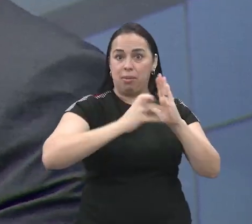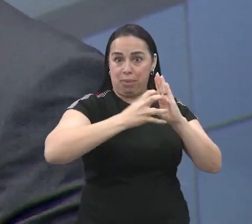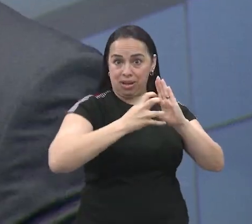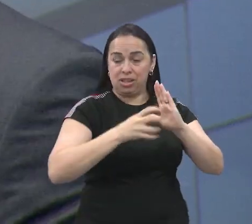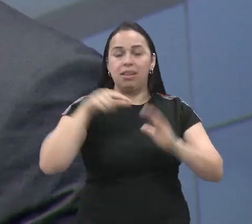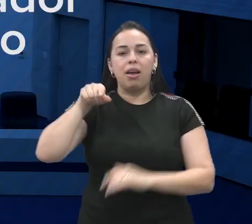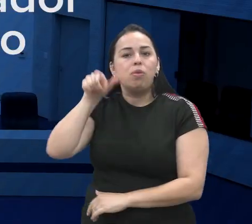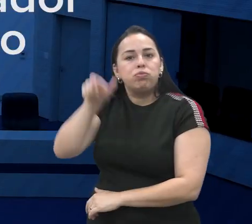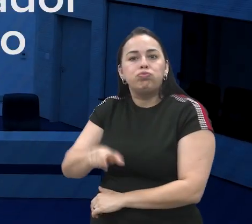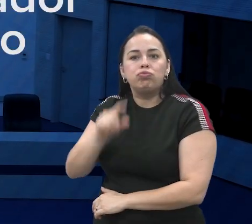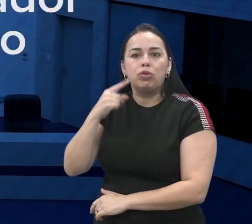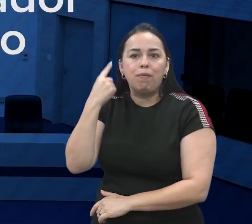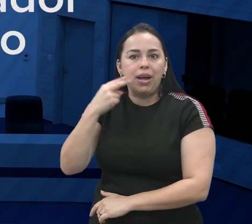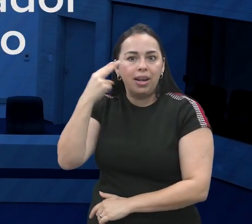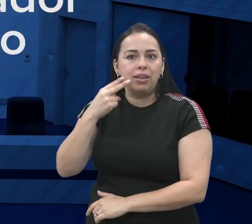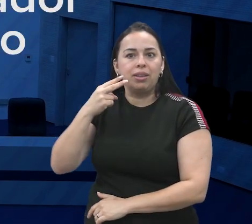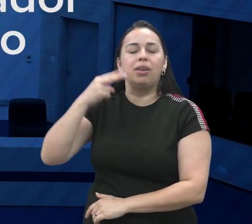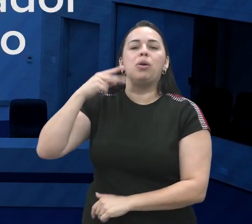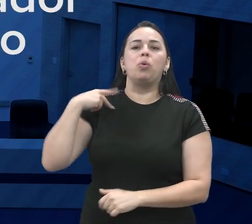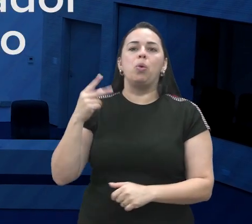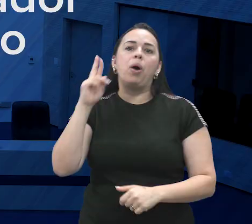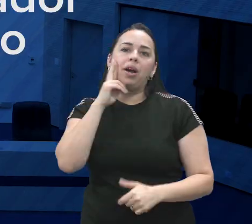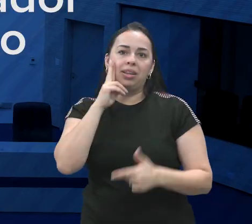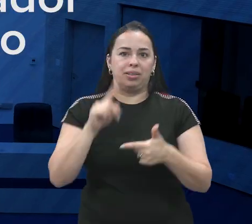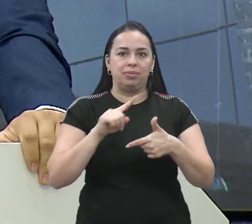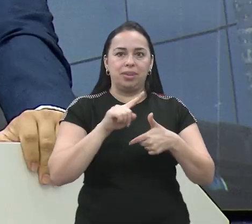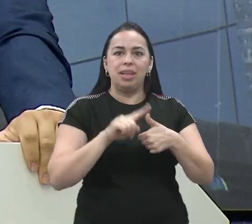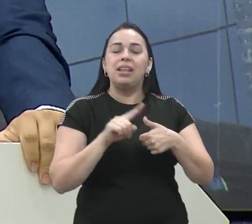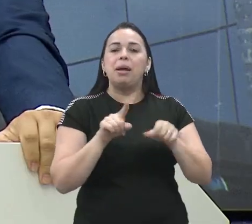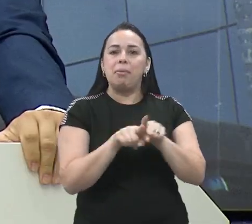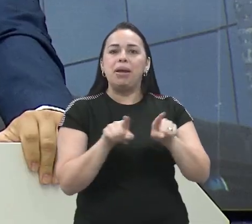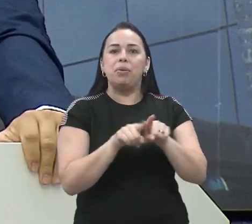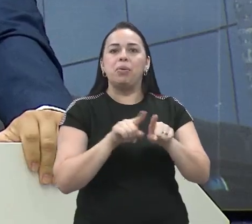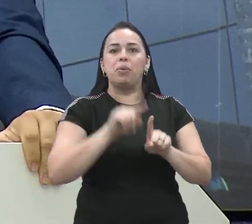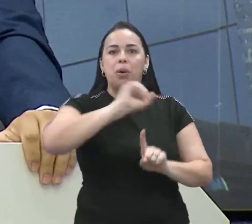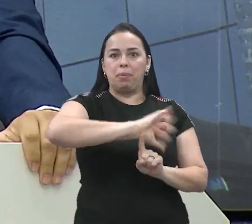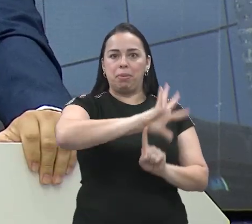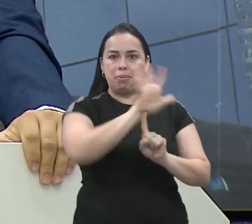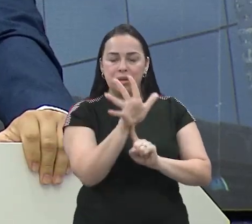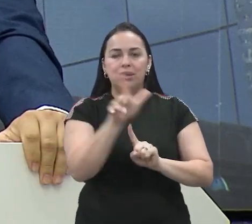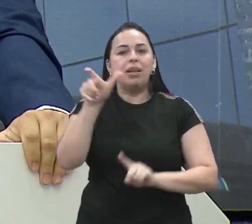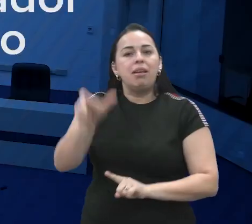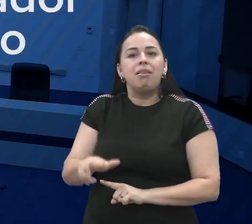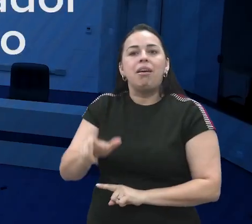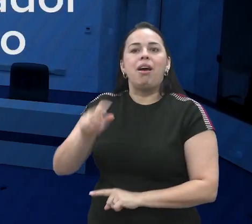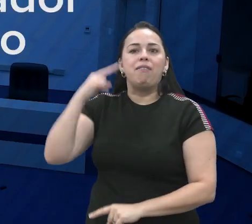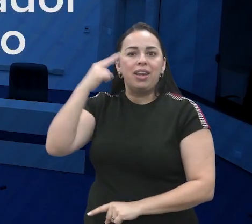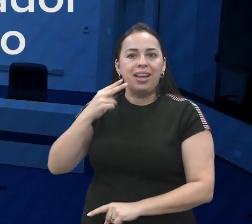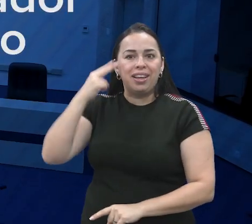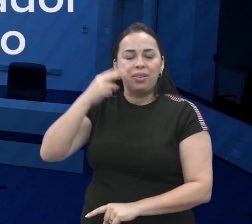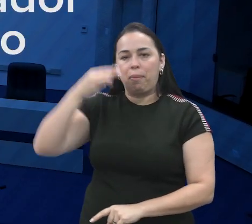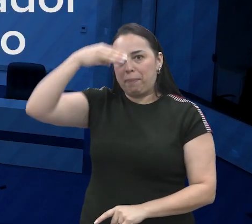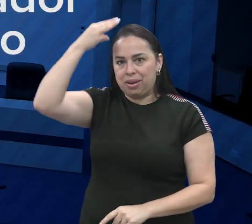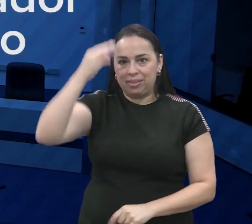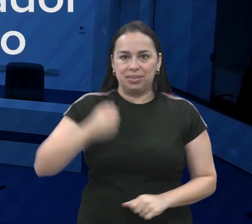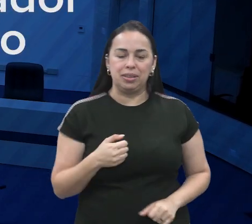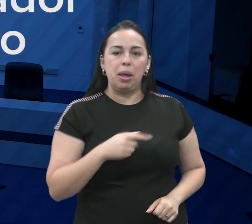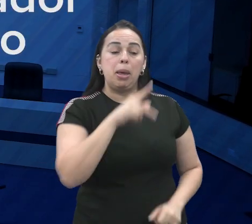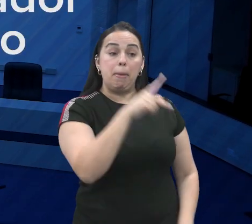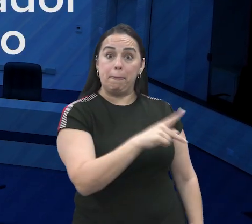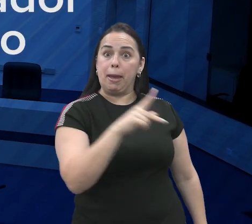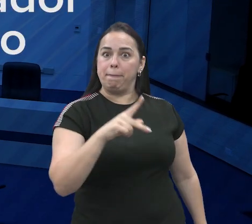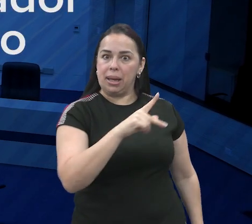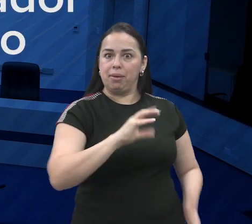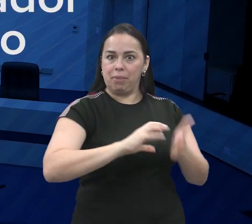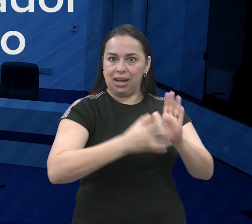Renato Santiago. Já o parlamentar do Republicanos é o vereador Milton Vieira Filho. E o Partido